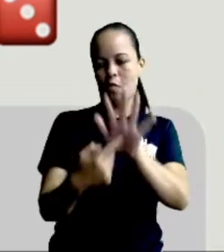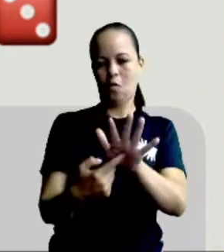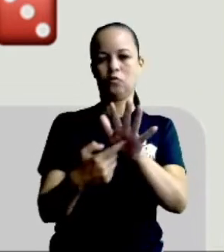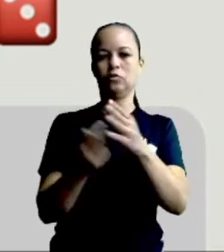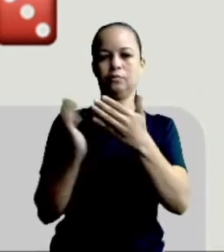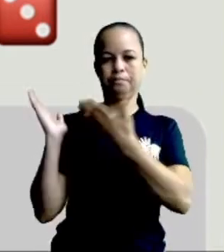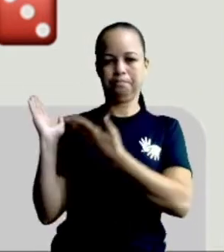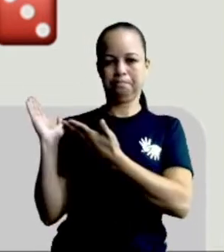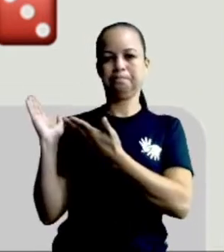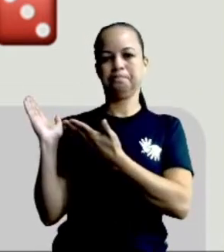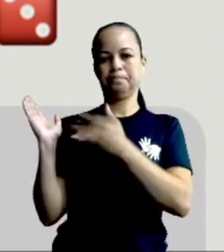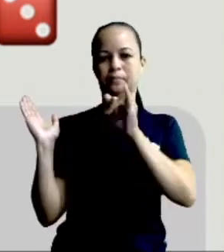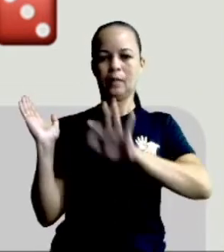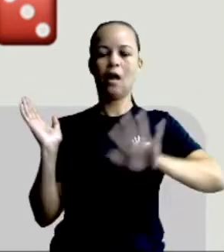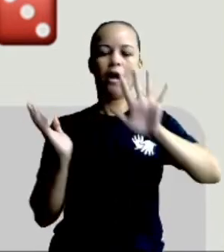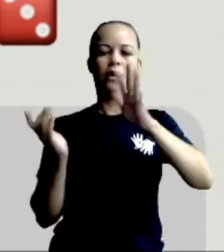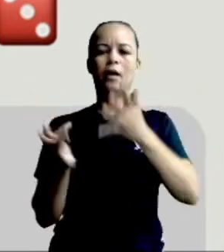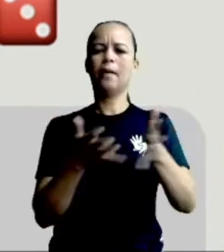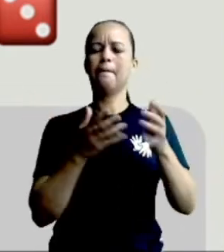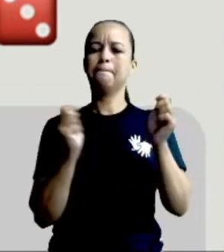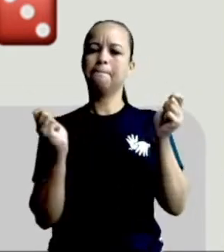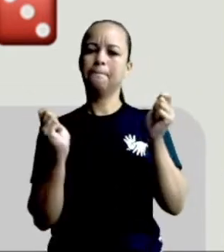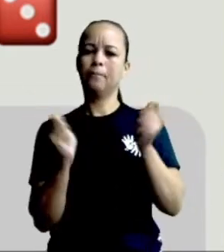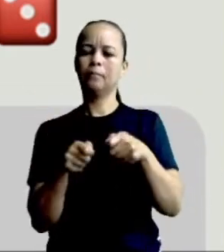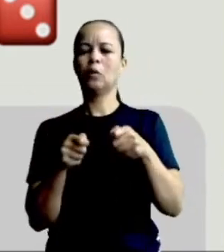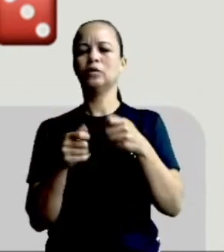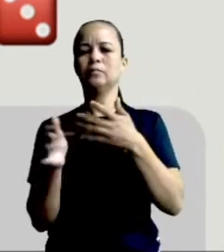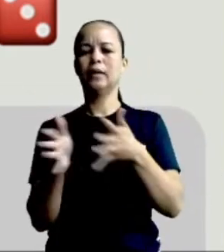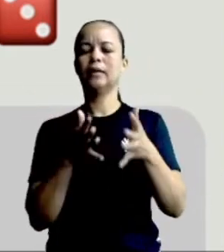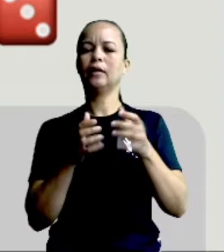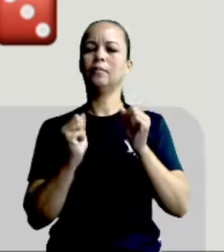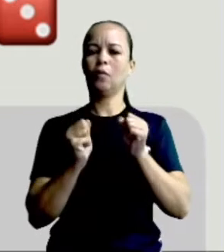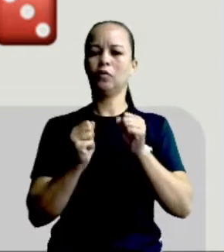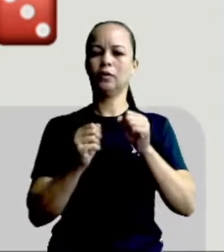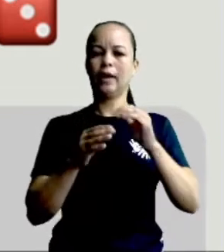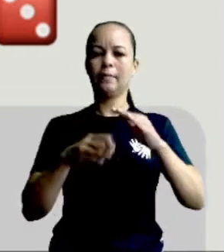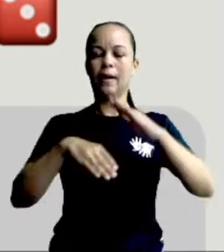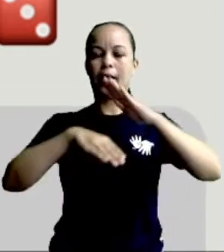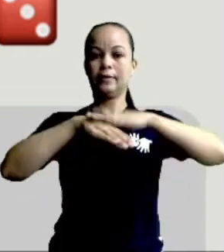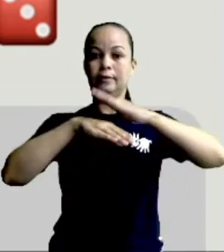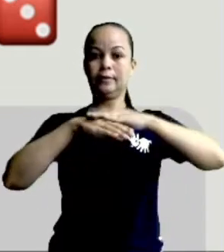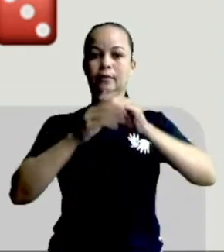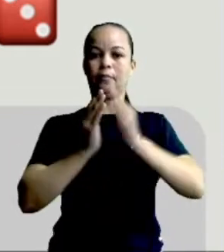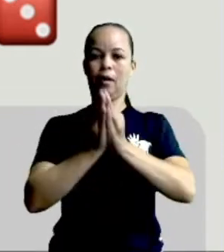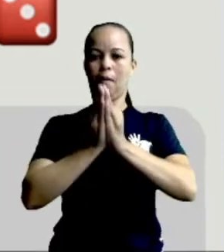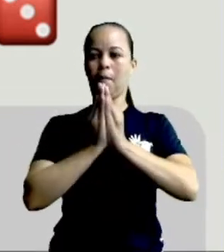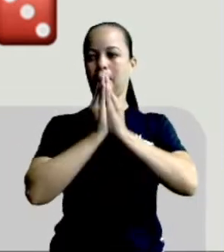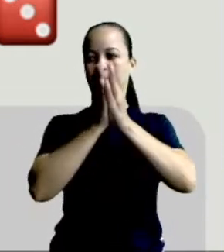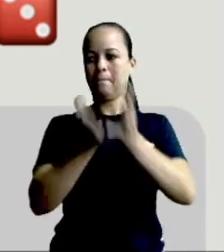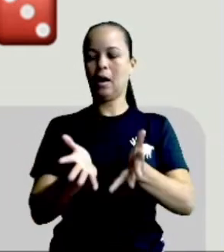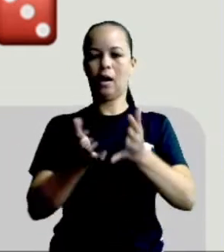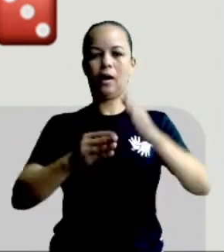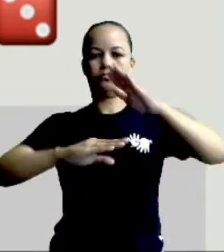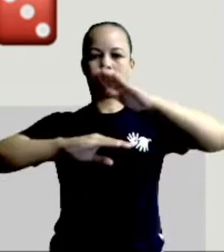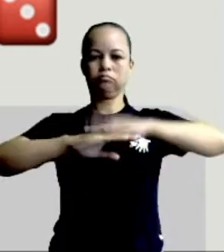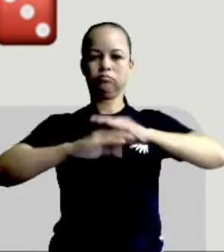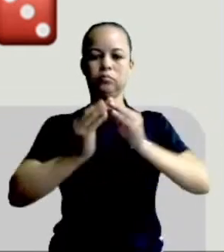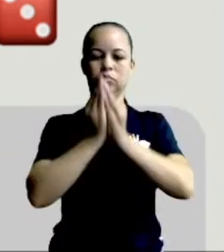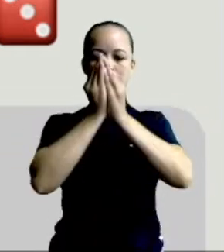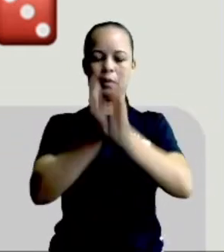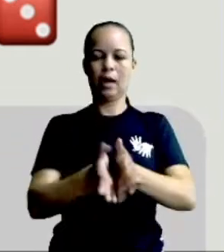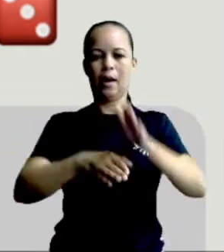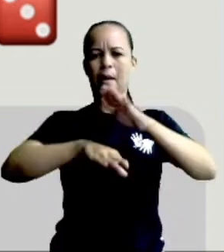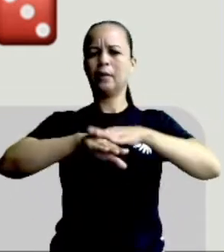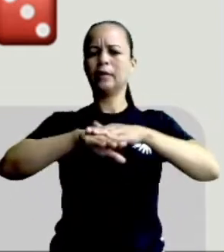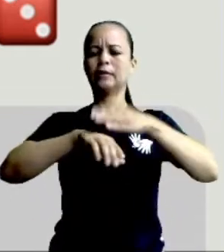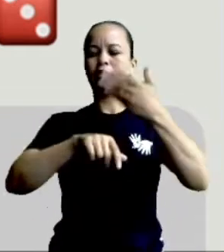A possibilidade aí pode ser para o lado que cairá para cima, tá? Então, vejam só, aquele dado ali